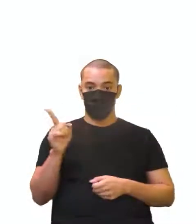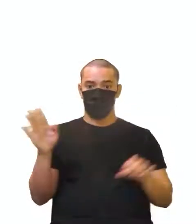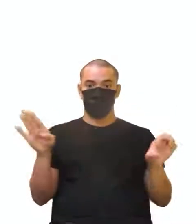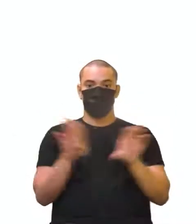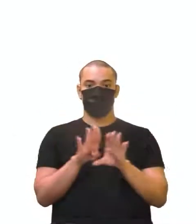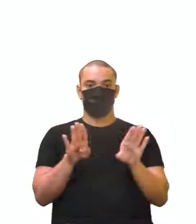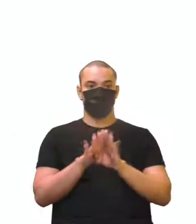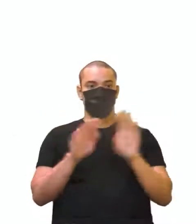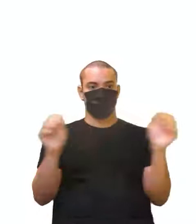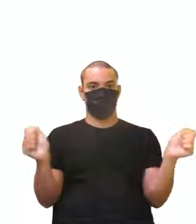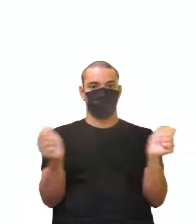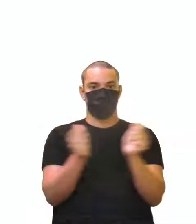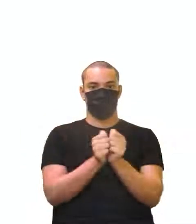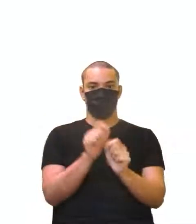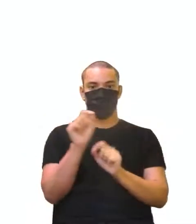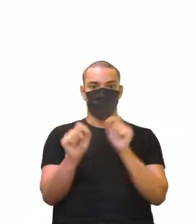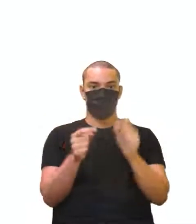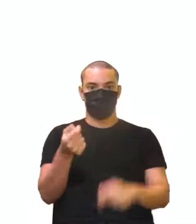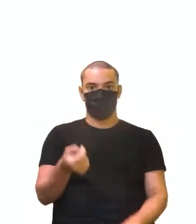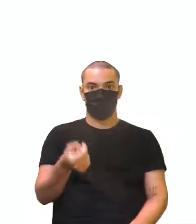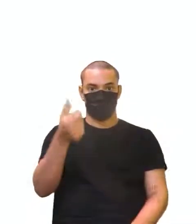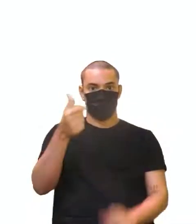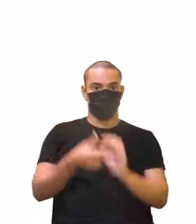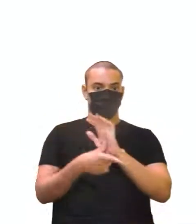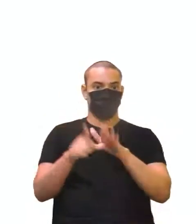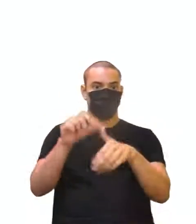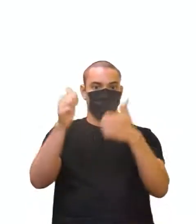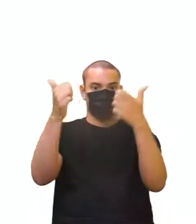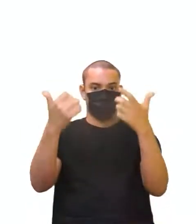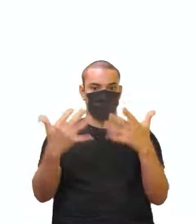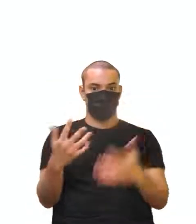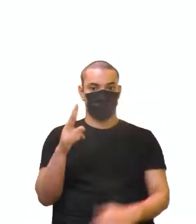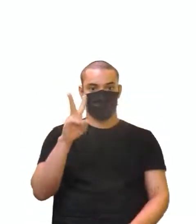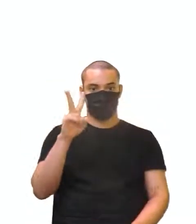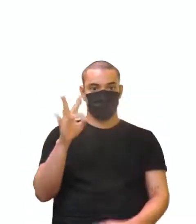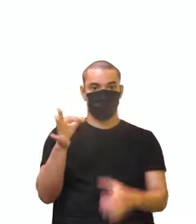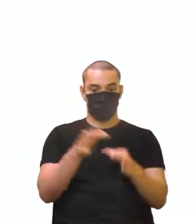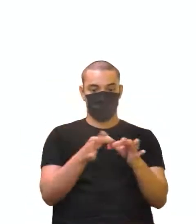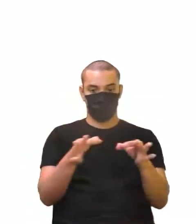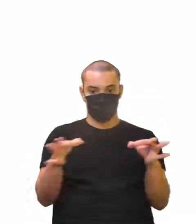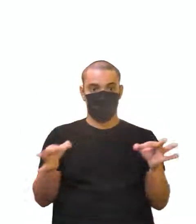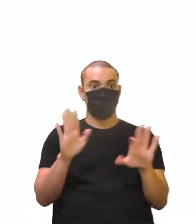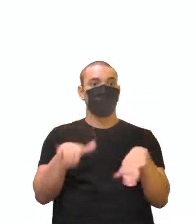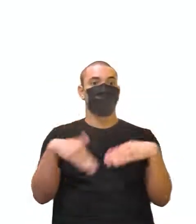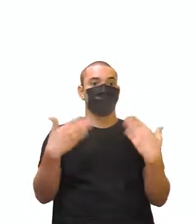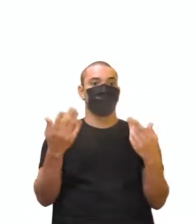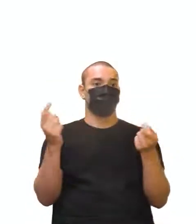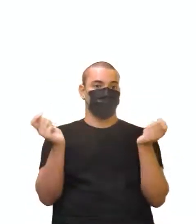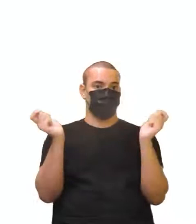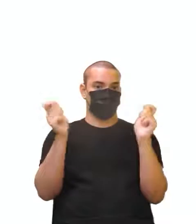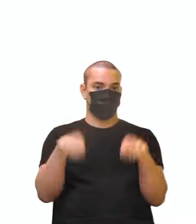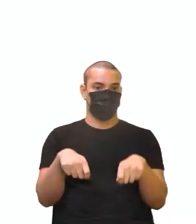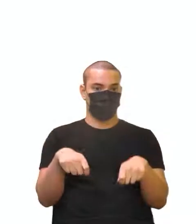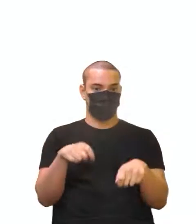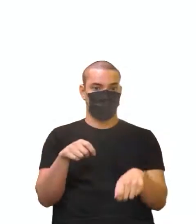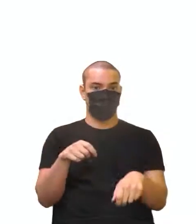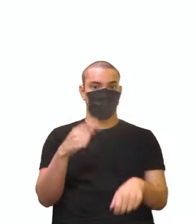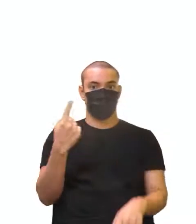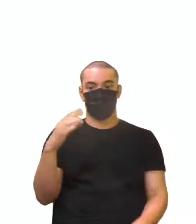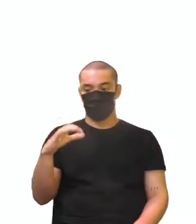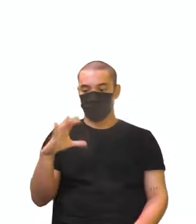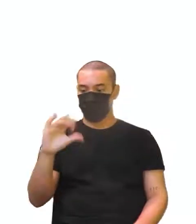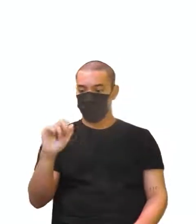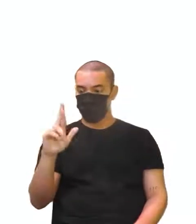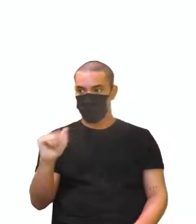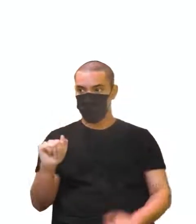professora, o exemplo lá das moedinhas que eu falei. Quando você joga duas moedas, eu te perguntar qual a probabilidade de cair cara em